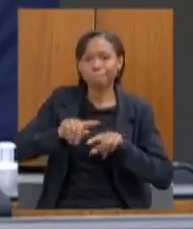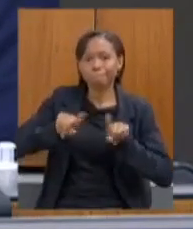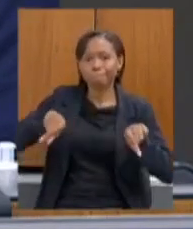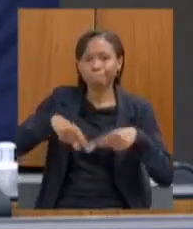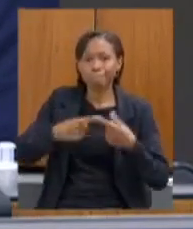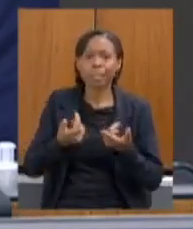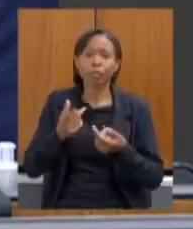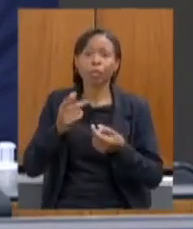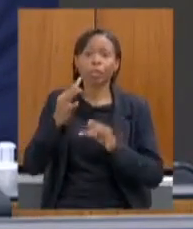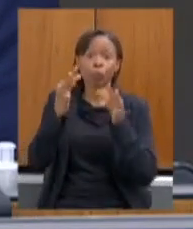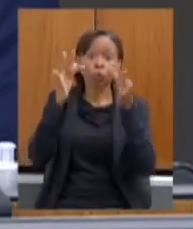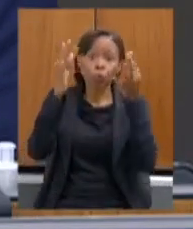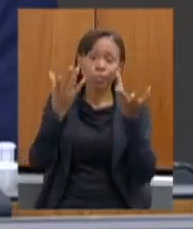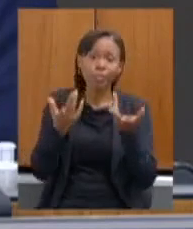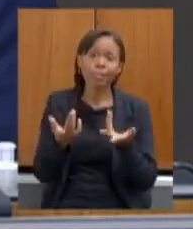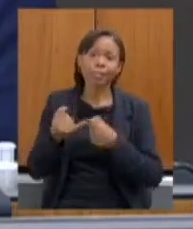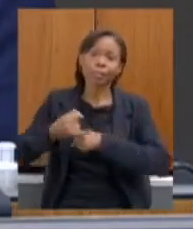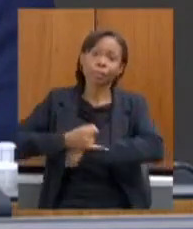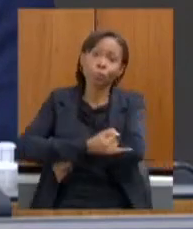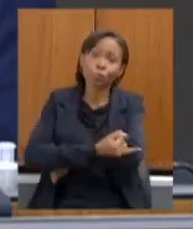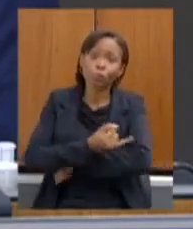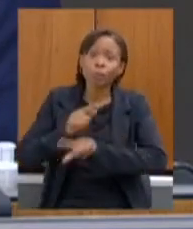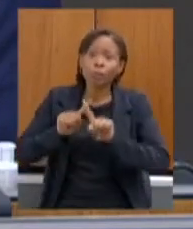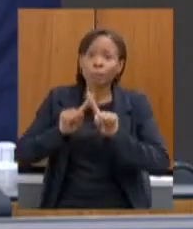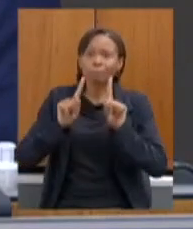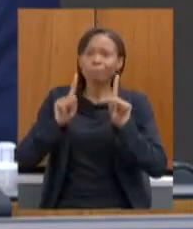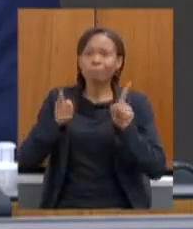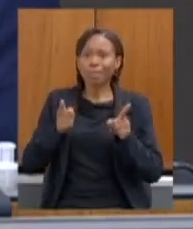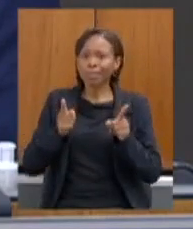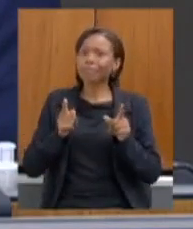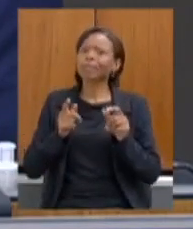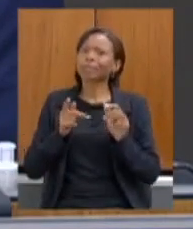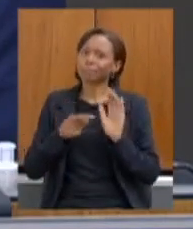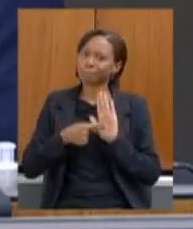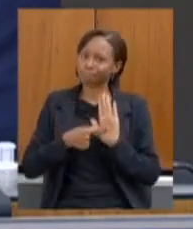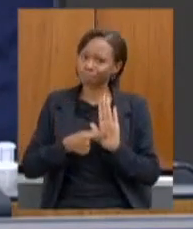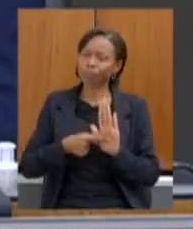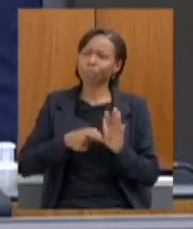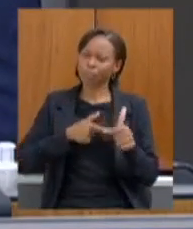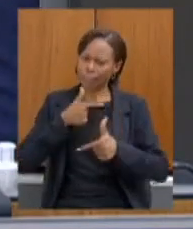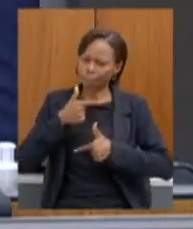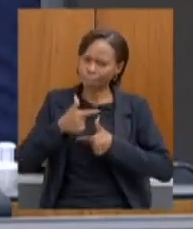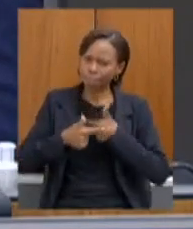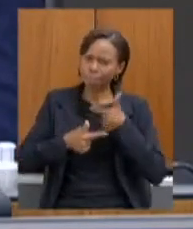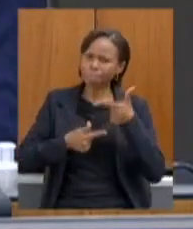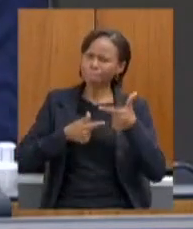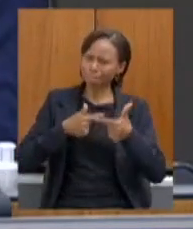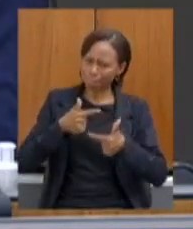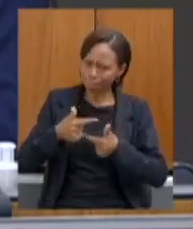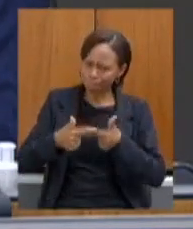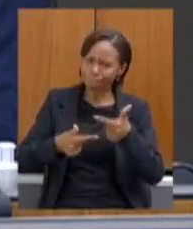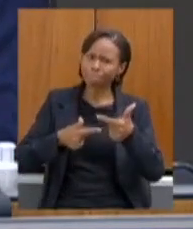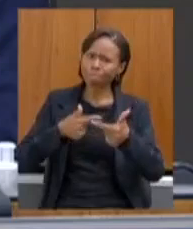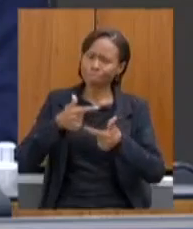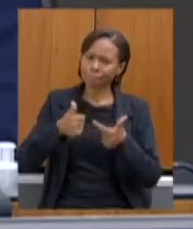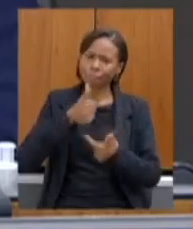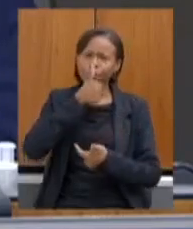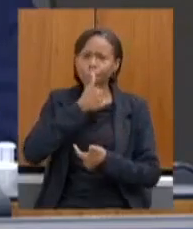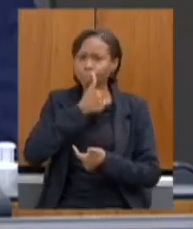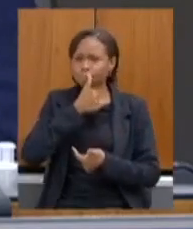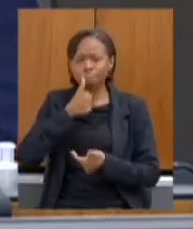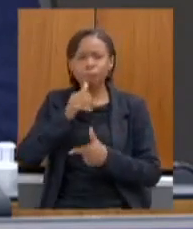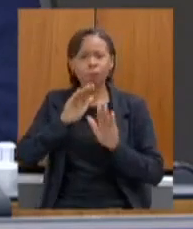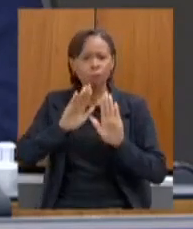de infraestrutura do nosso Estado. Mas demonstra que o trabalho vem sendo feito e que, apesar de com muita dificuldade, estamos caminhando na